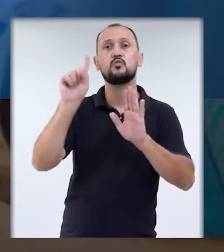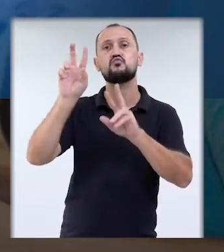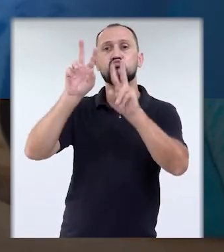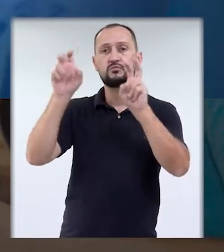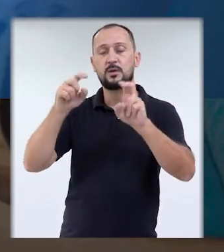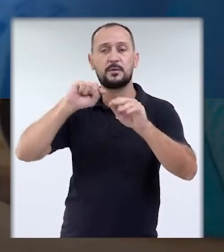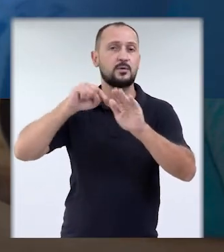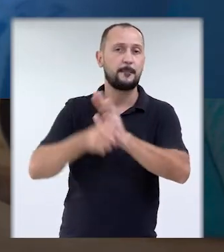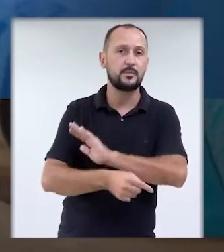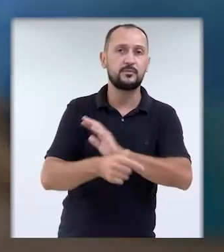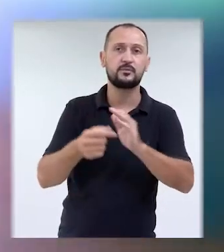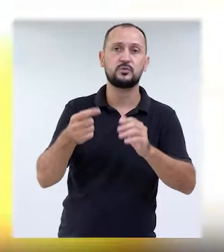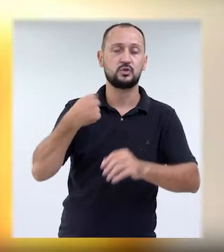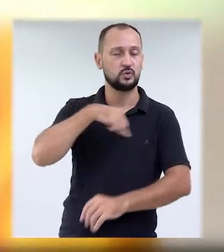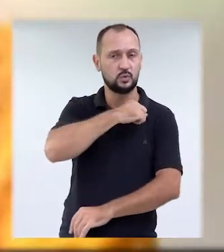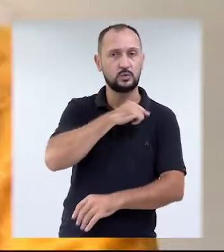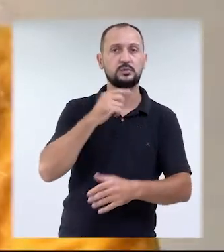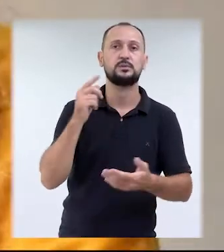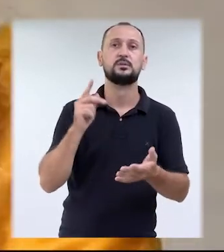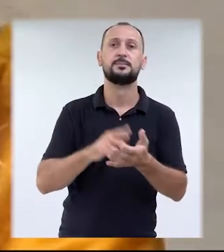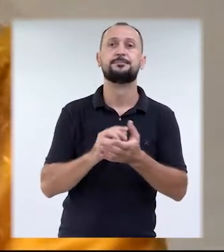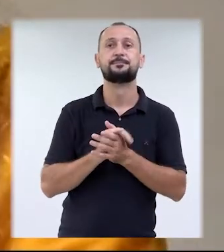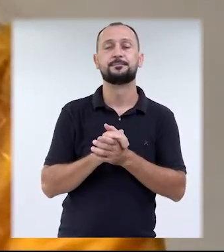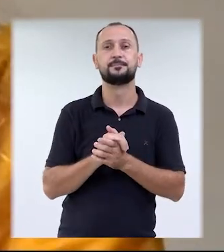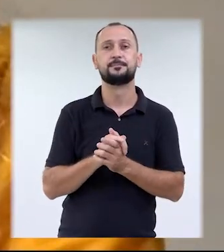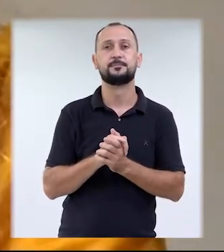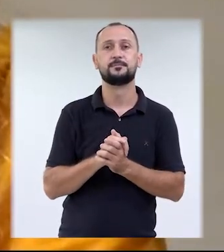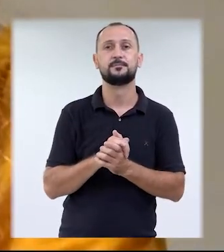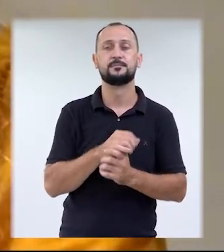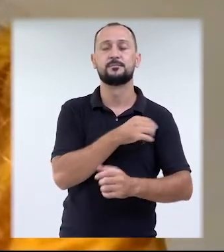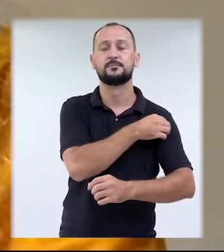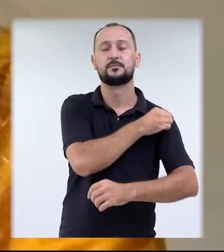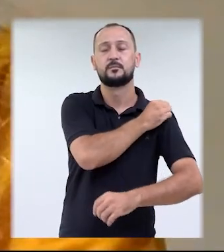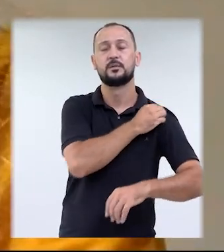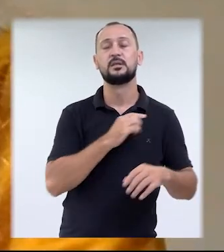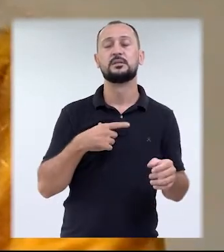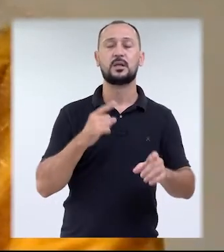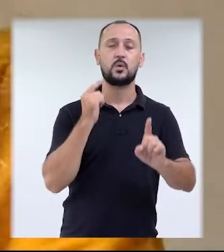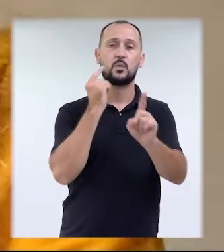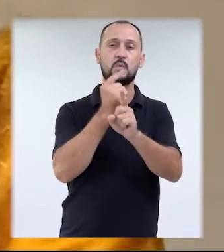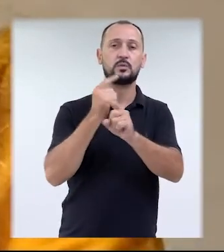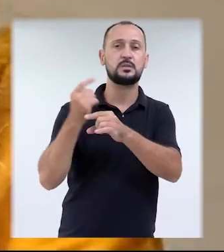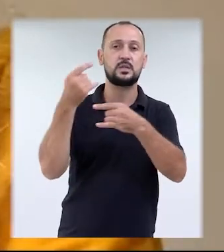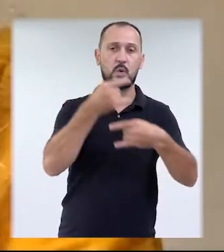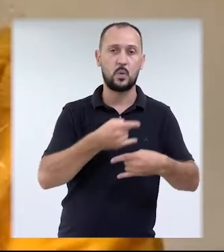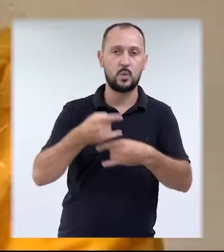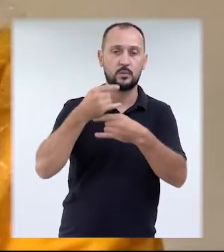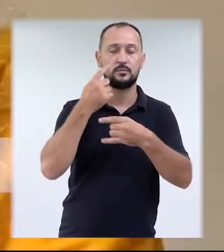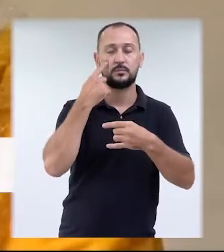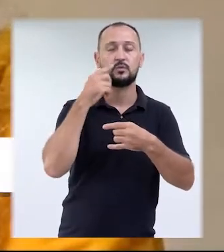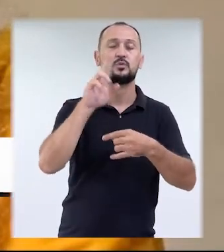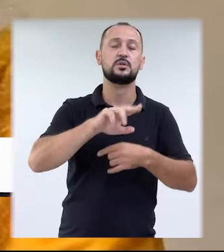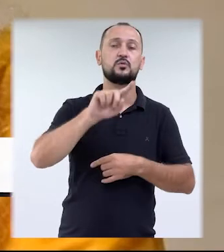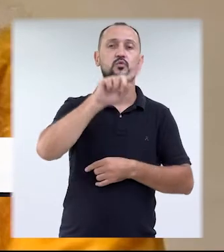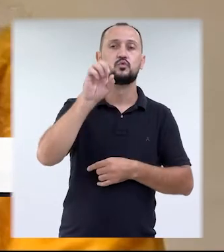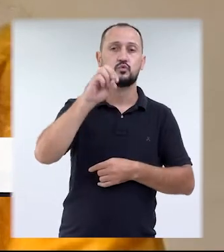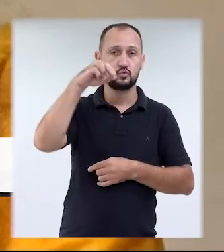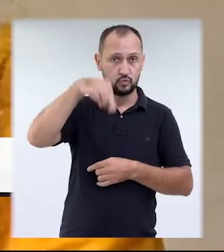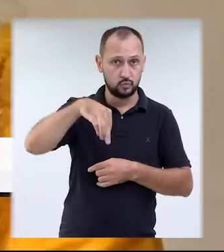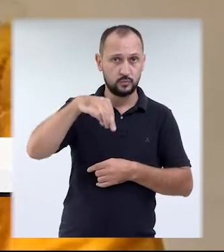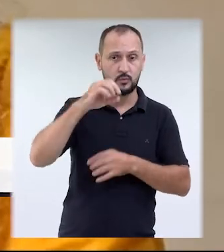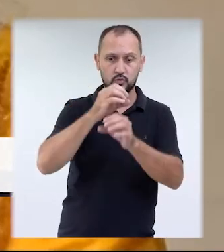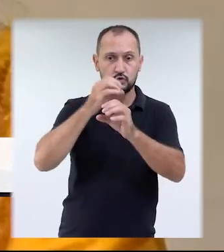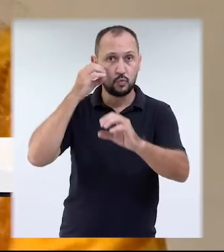se aprofundar a respeito de nós. E ele está sendo online, através da plataforma Zoom.